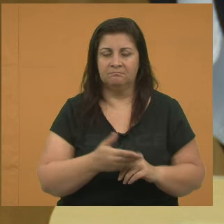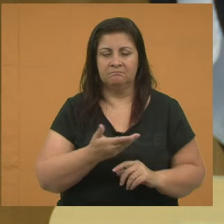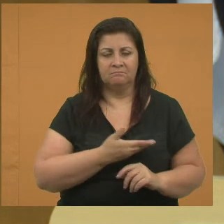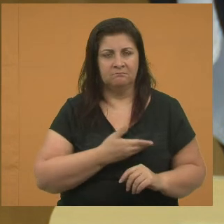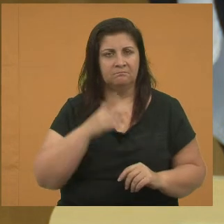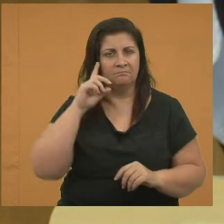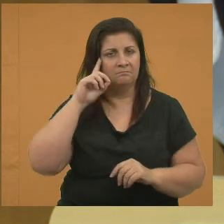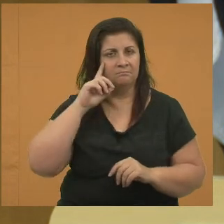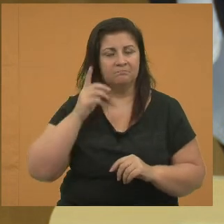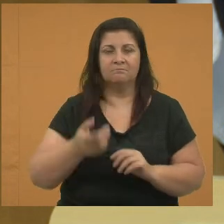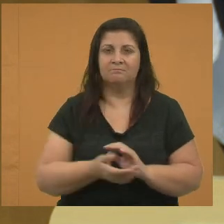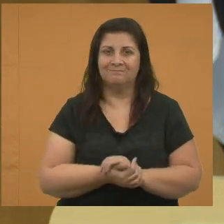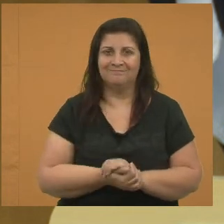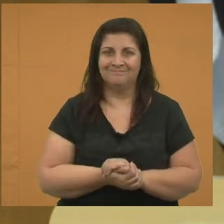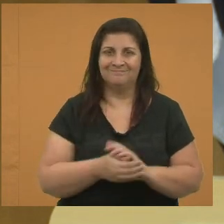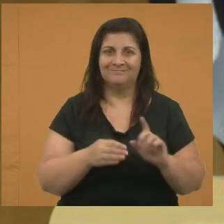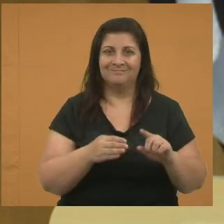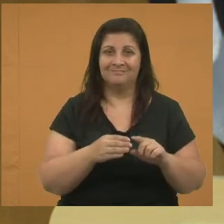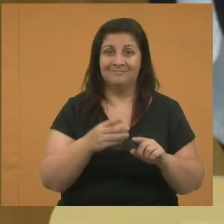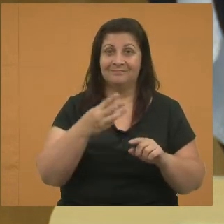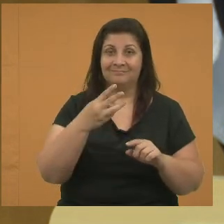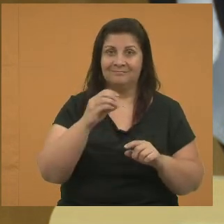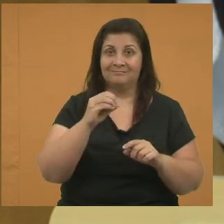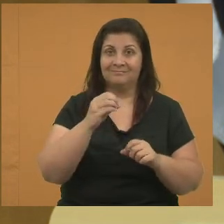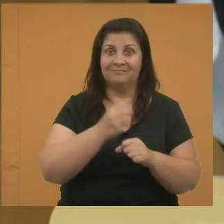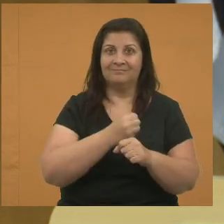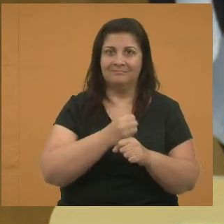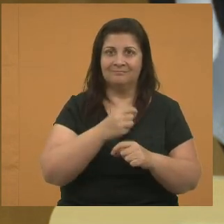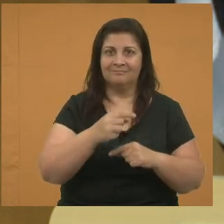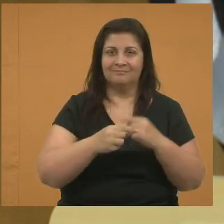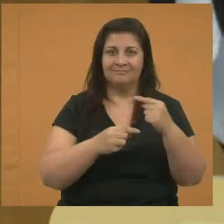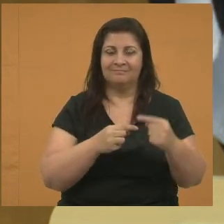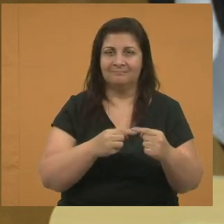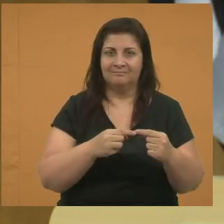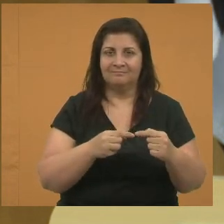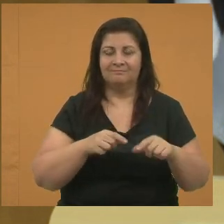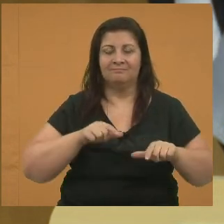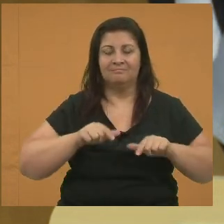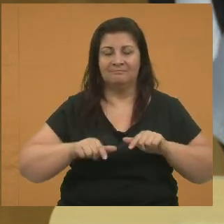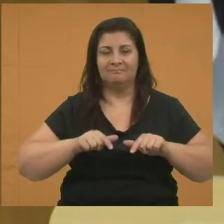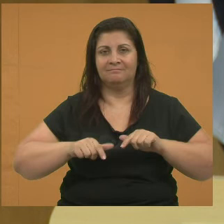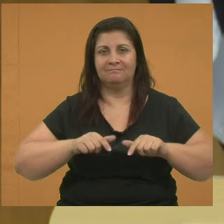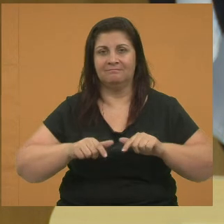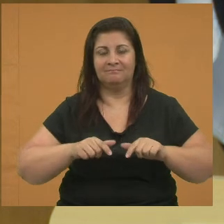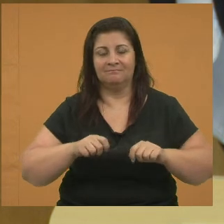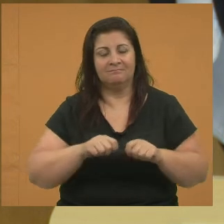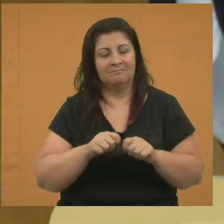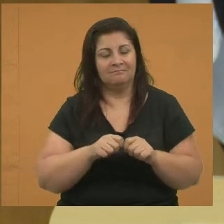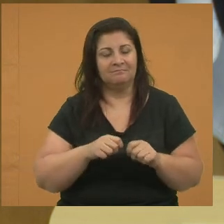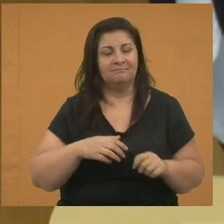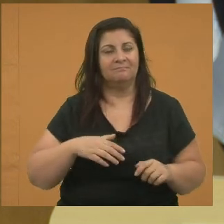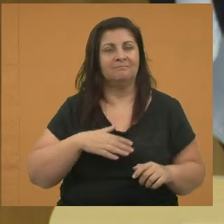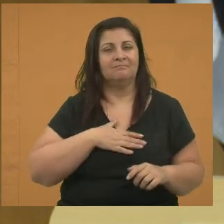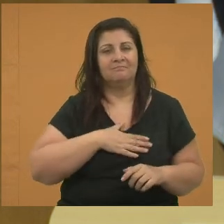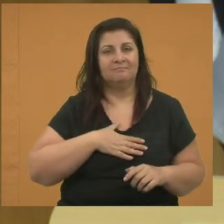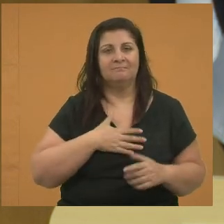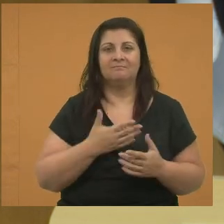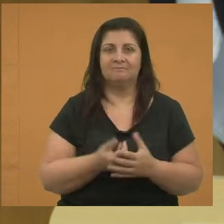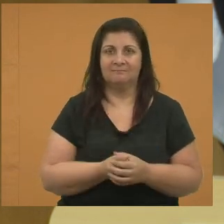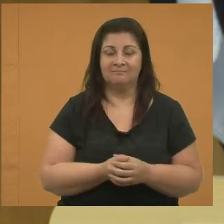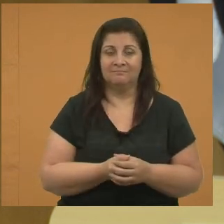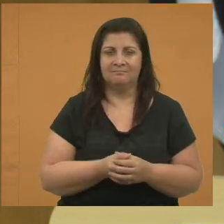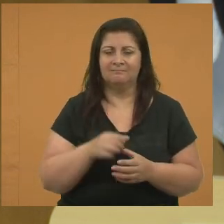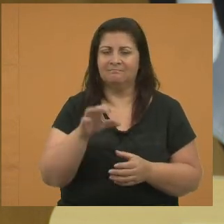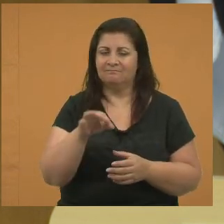dia. Após 3 décadas atrás do balcão, 30 anos fazendo o que me dá prazer, sei que escolhi a profissão